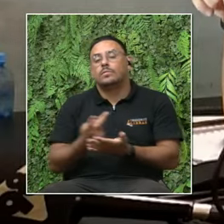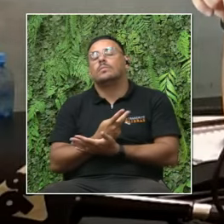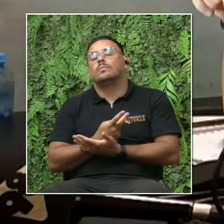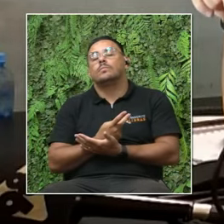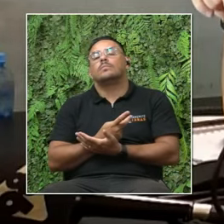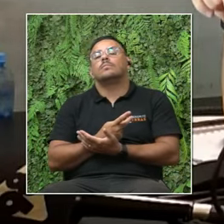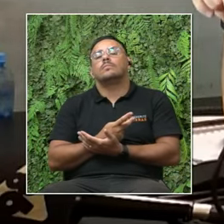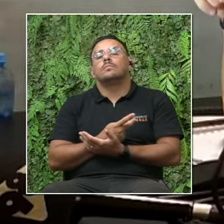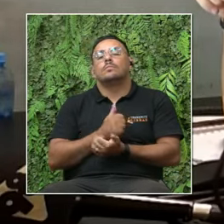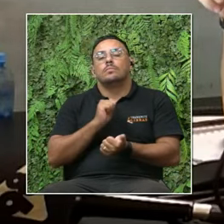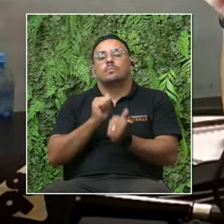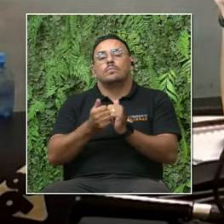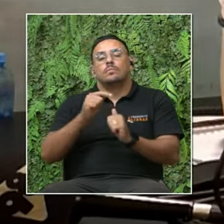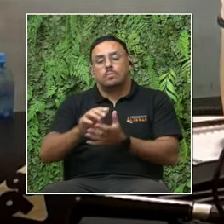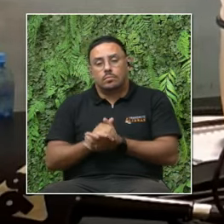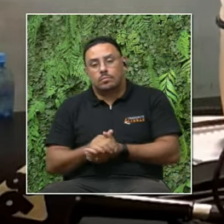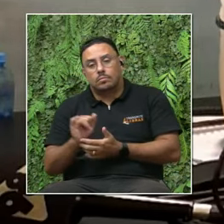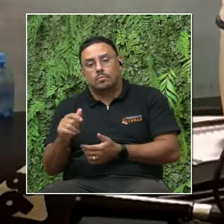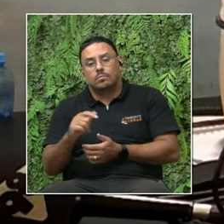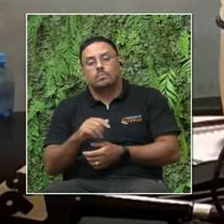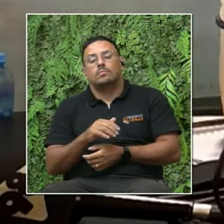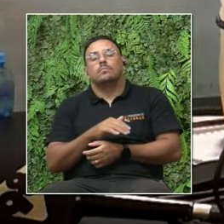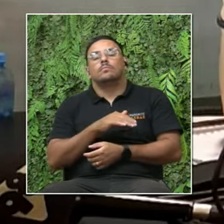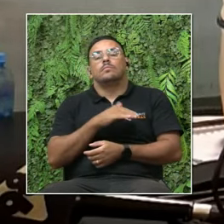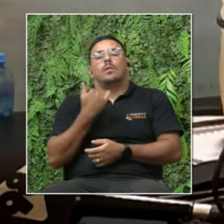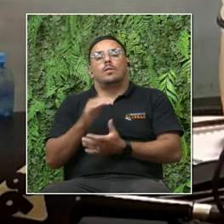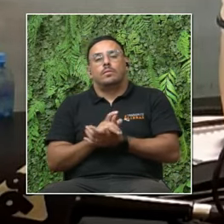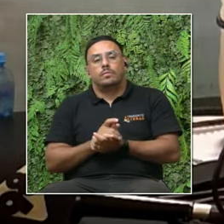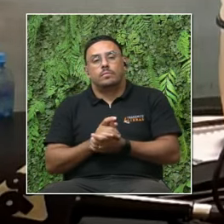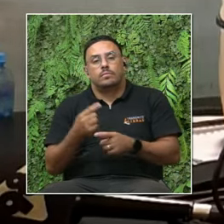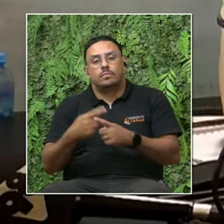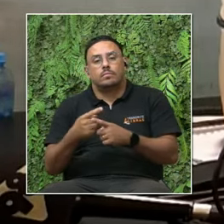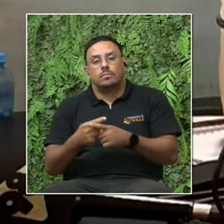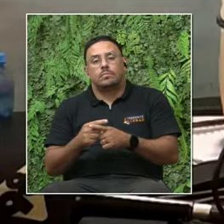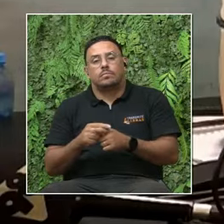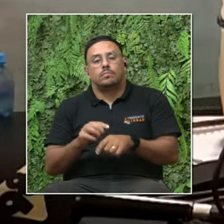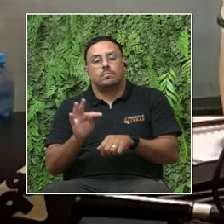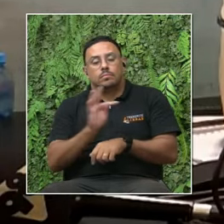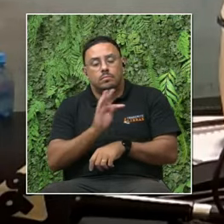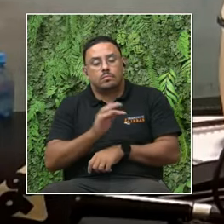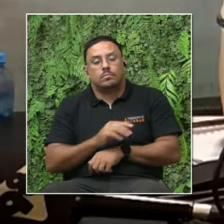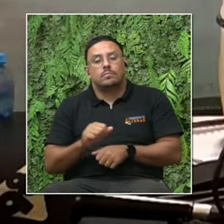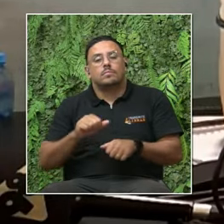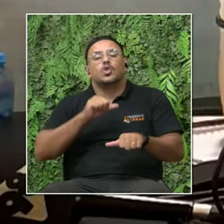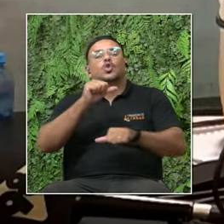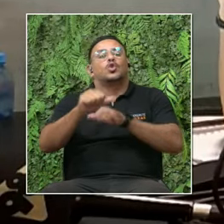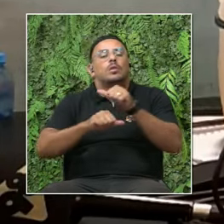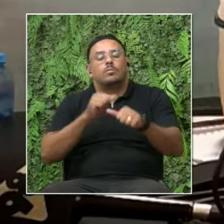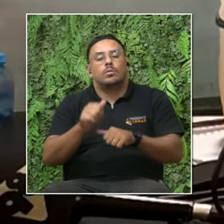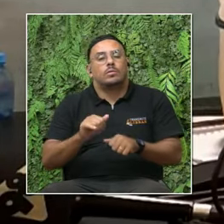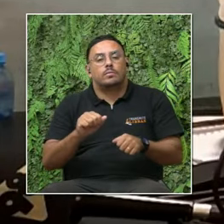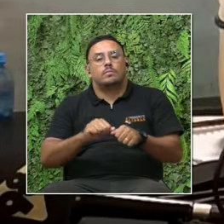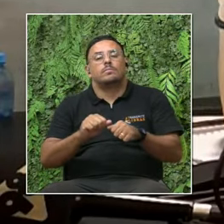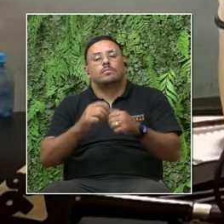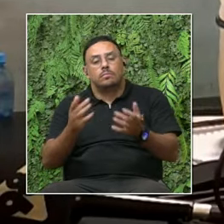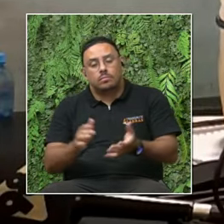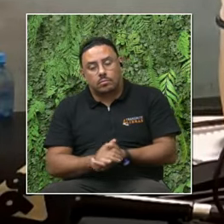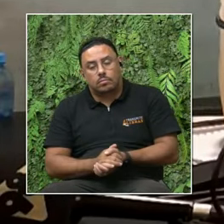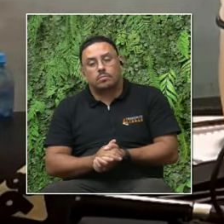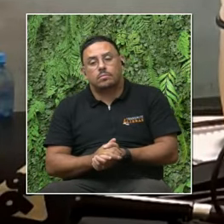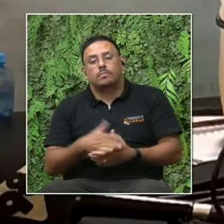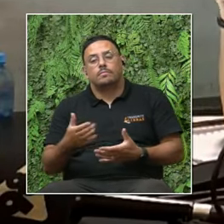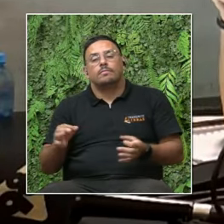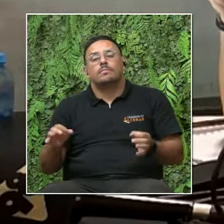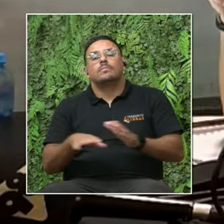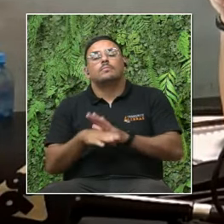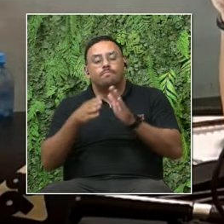passado não pode se repetir aqui time que morreu no segundo tempo porque o técnico Demorou a fazer os as alterações quanto vez também e é compreensível